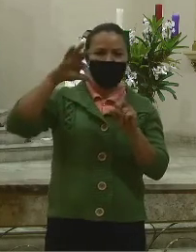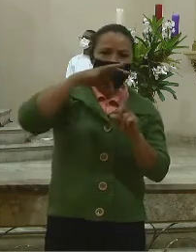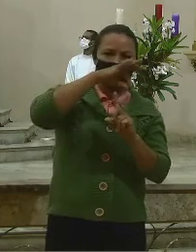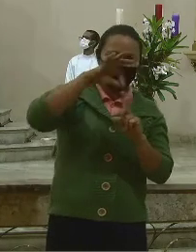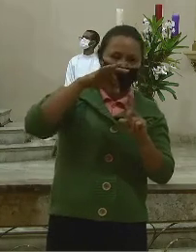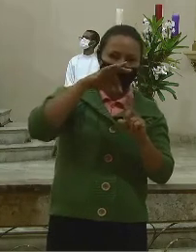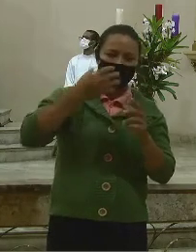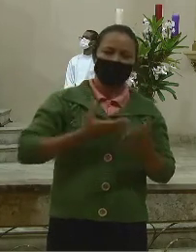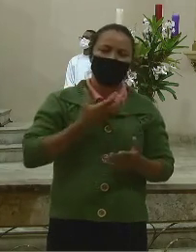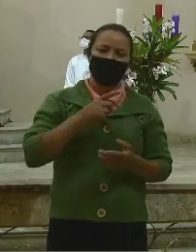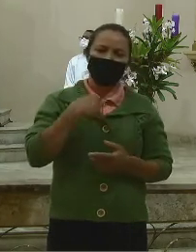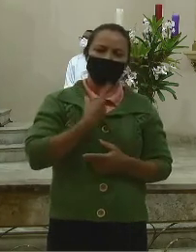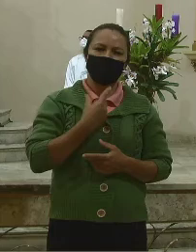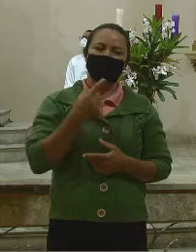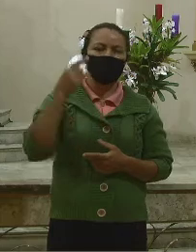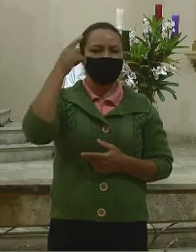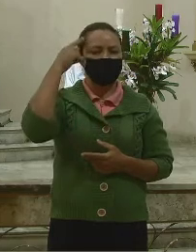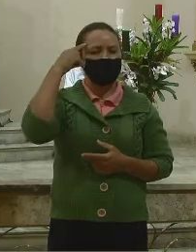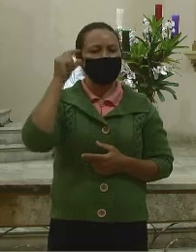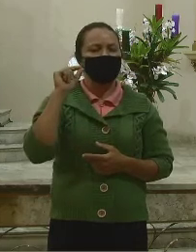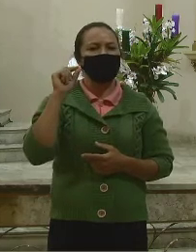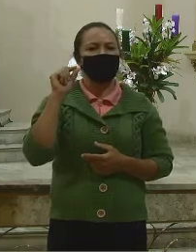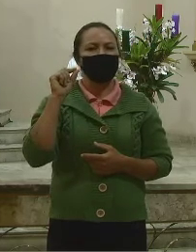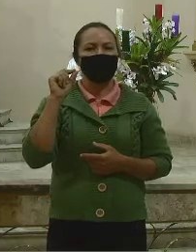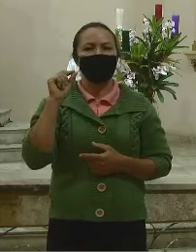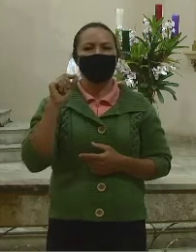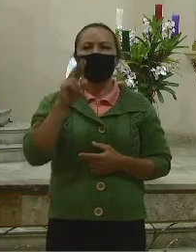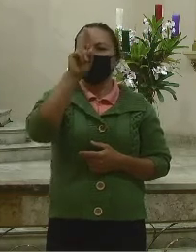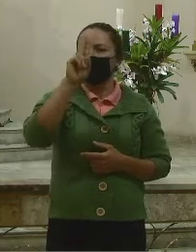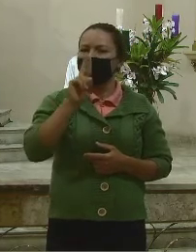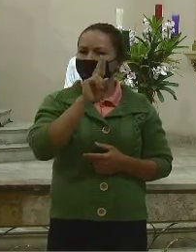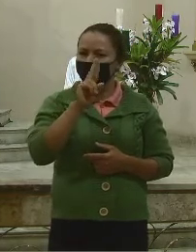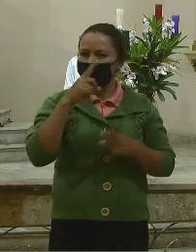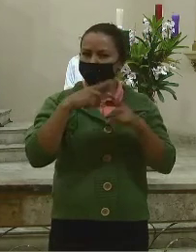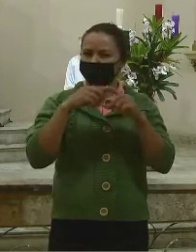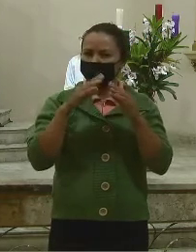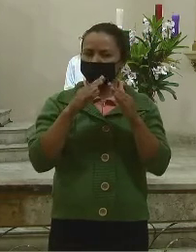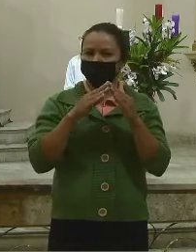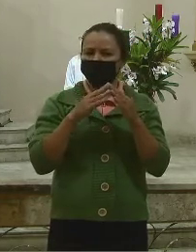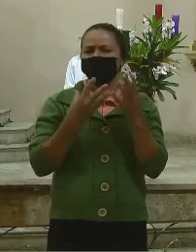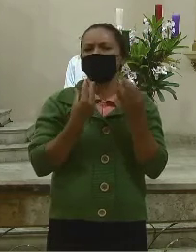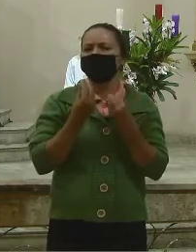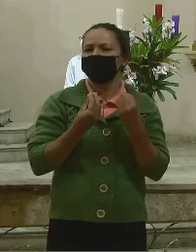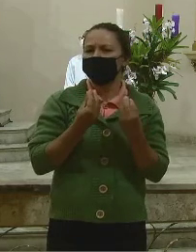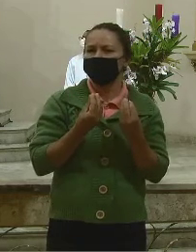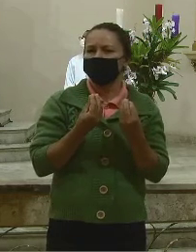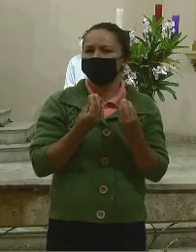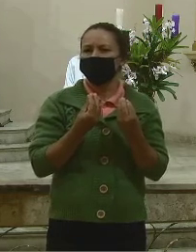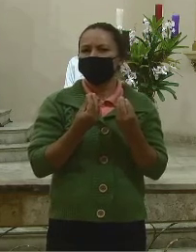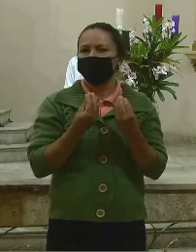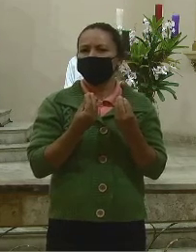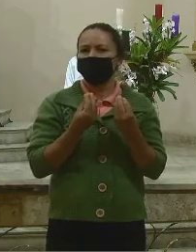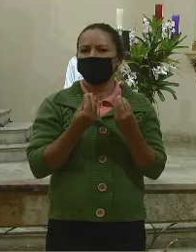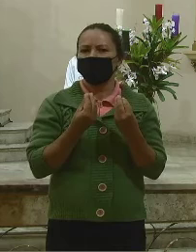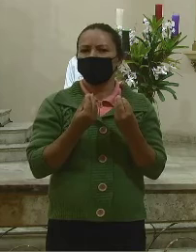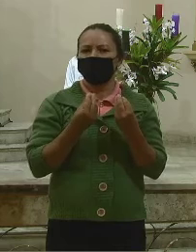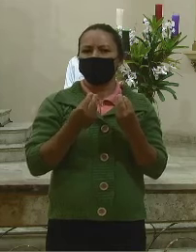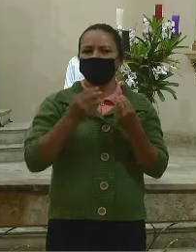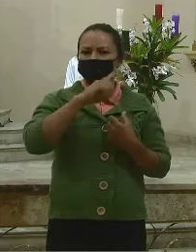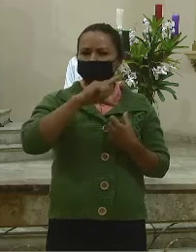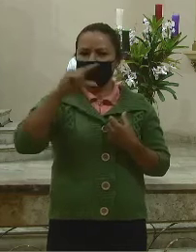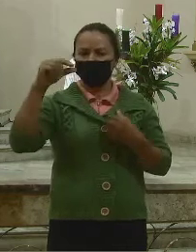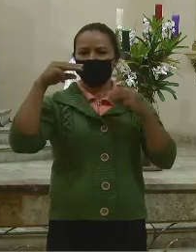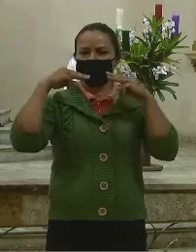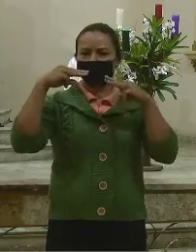podemos pensar no perfil do padre na Igreja Sinodal e em saída missionária. Primeiro,